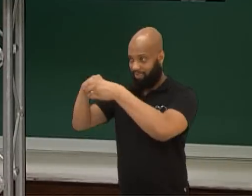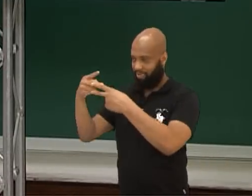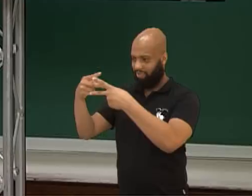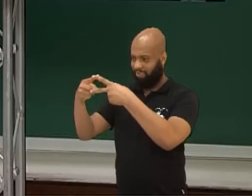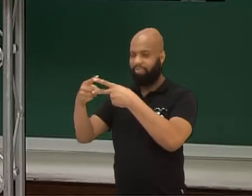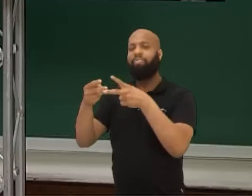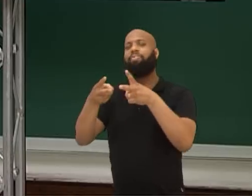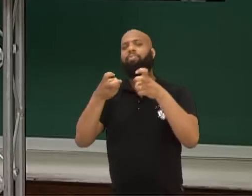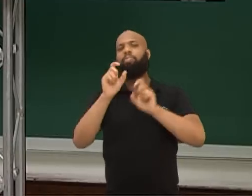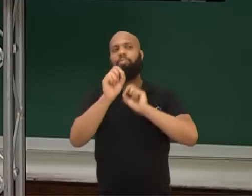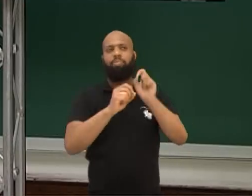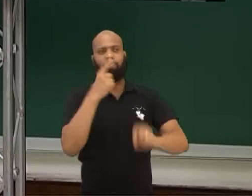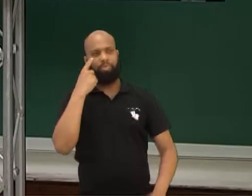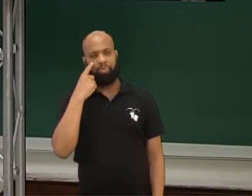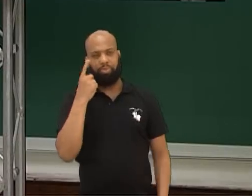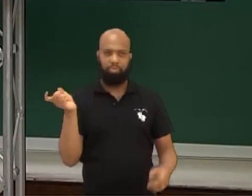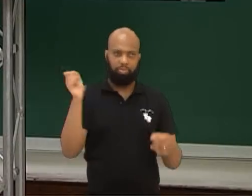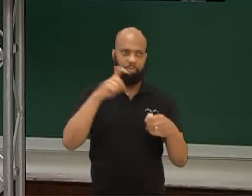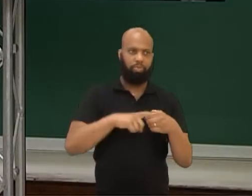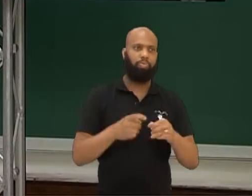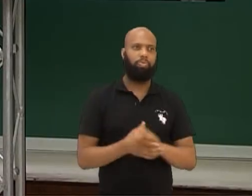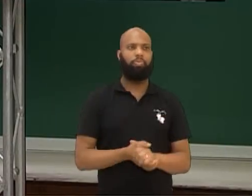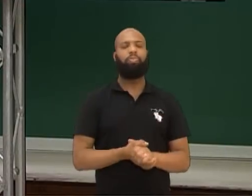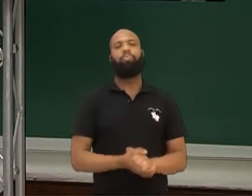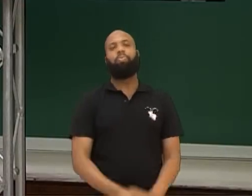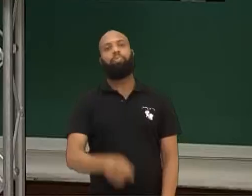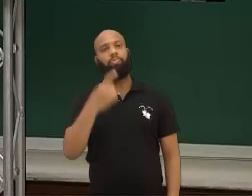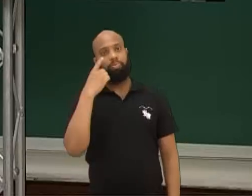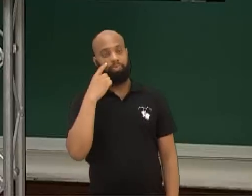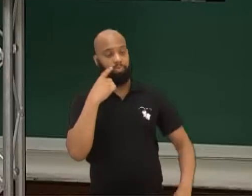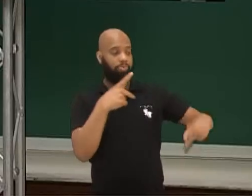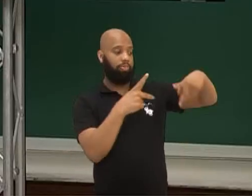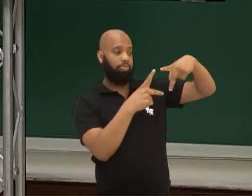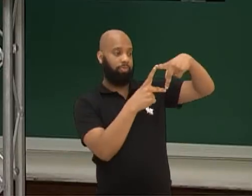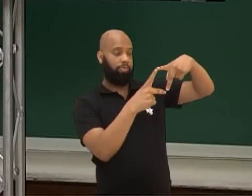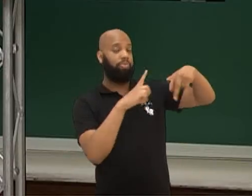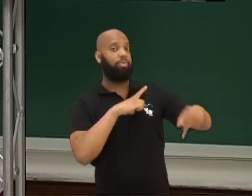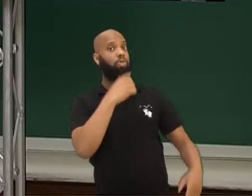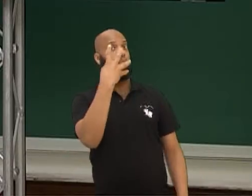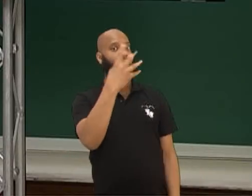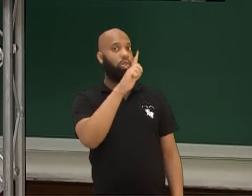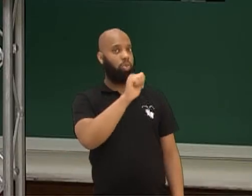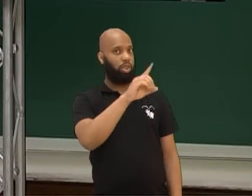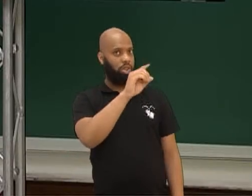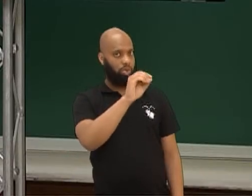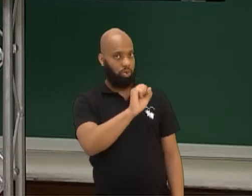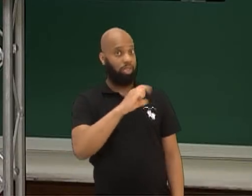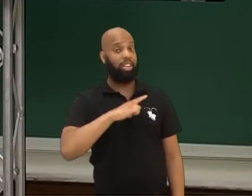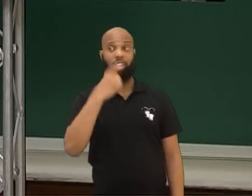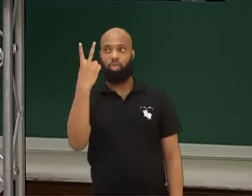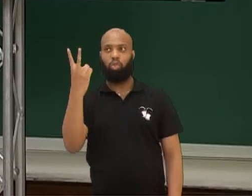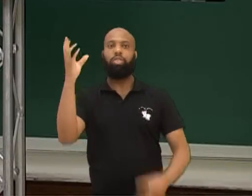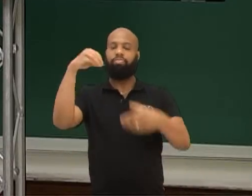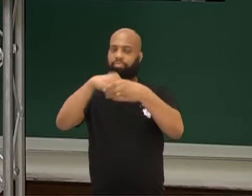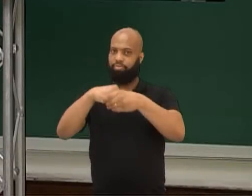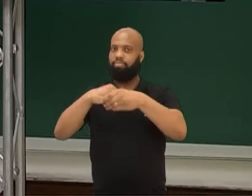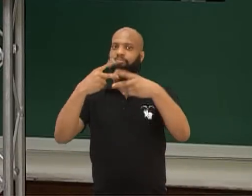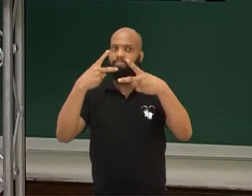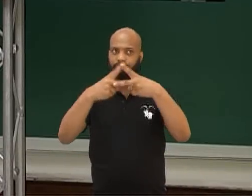estão percebendo? Vamos voltar aqui para ver? Ó, quadrado, 4 lados, 2 triângulos.